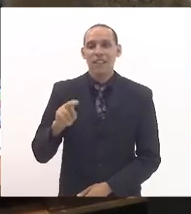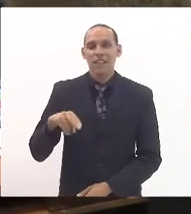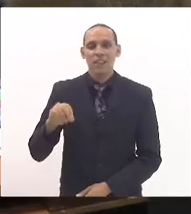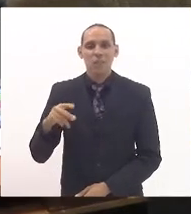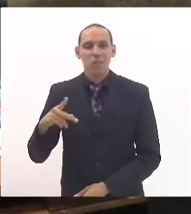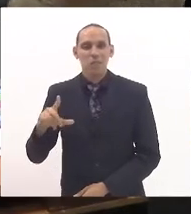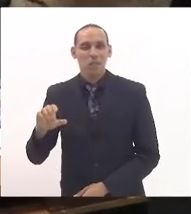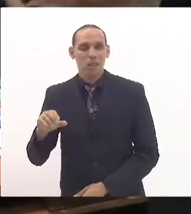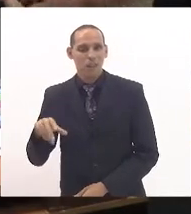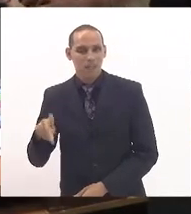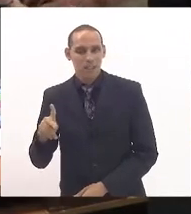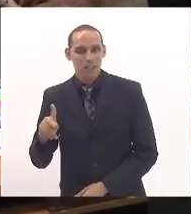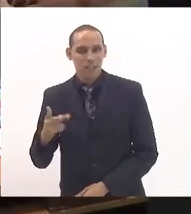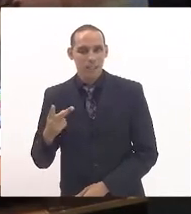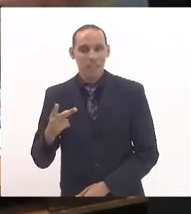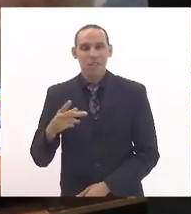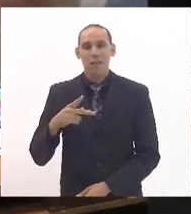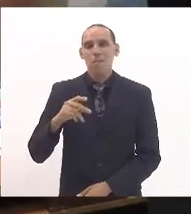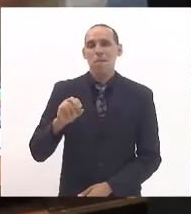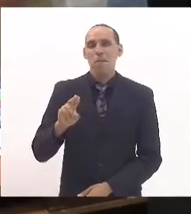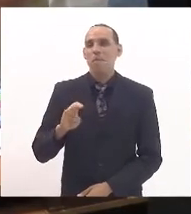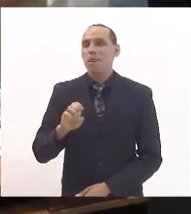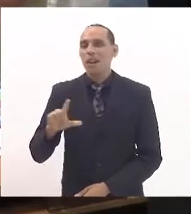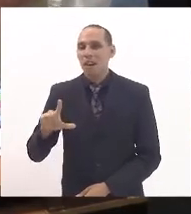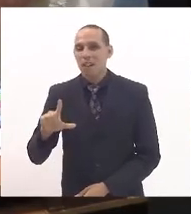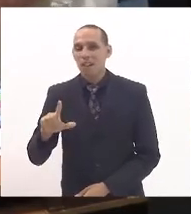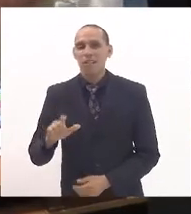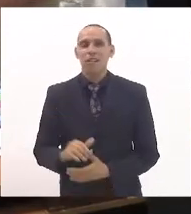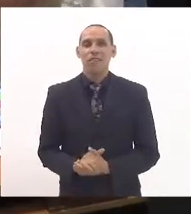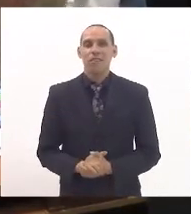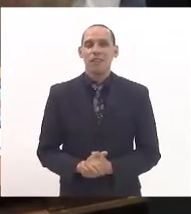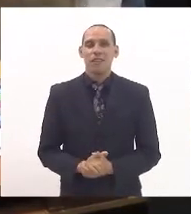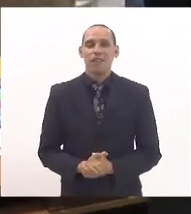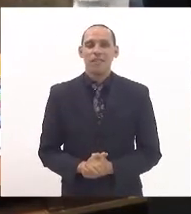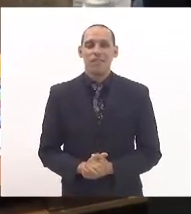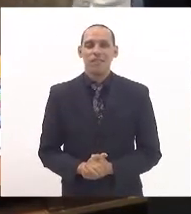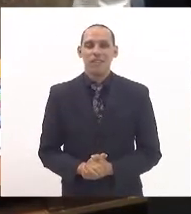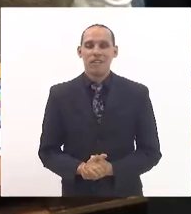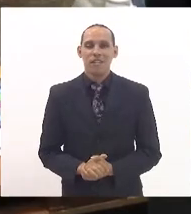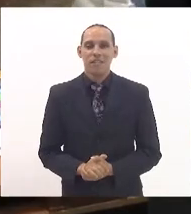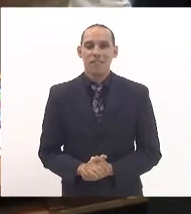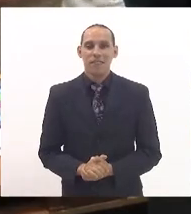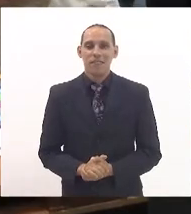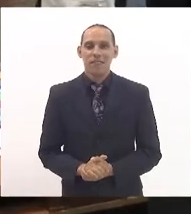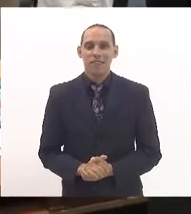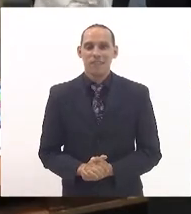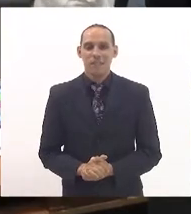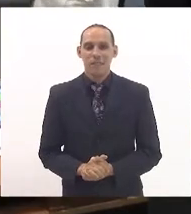Gualberto, delegado Carlos Augusto e a nossa